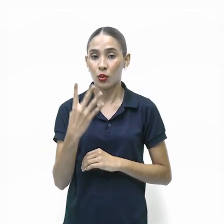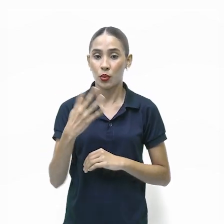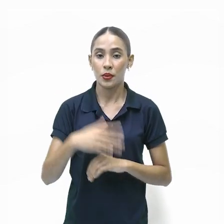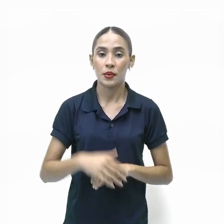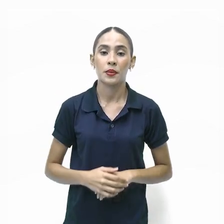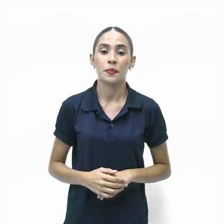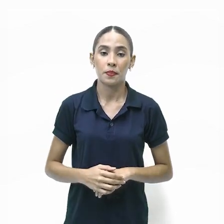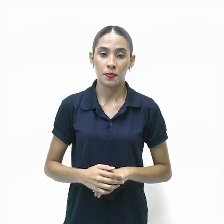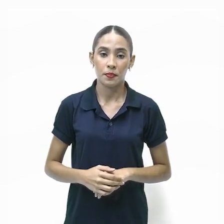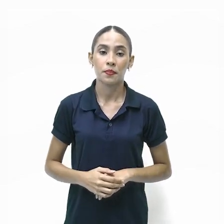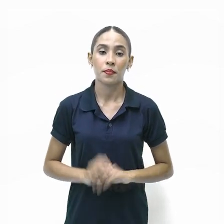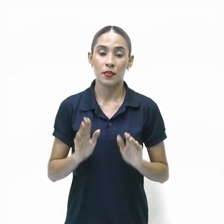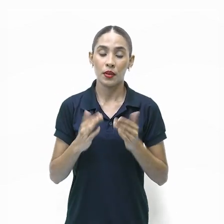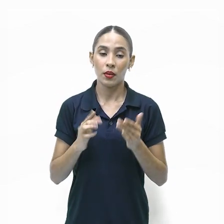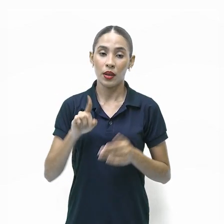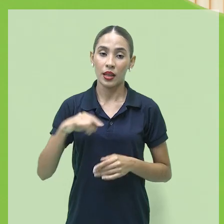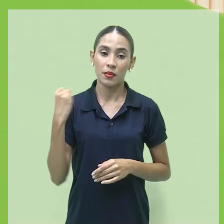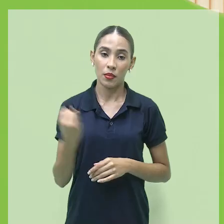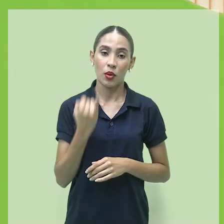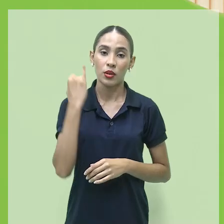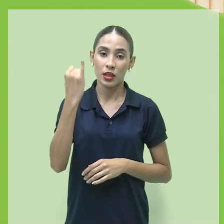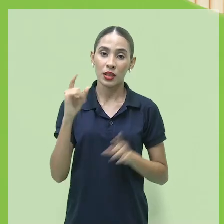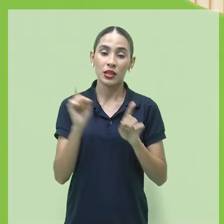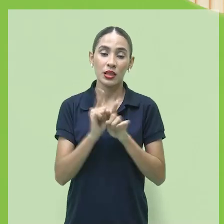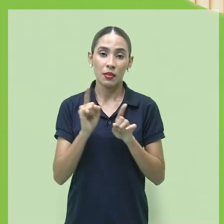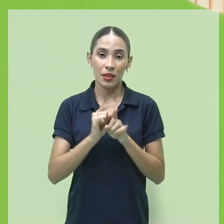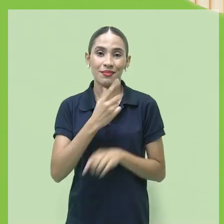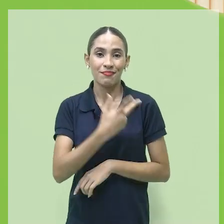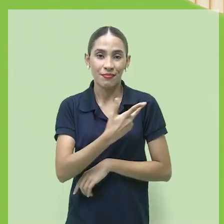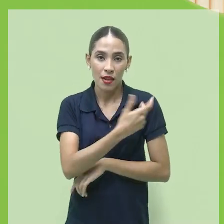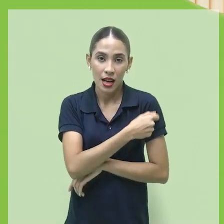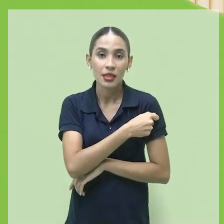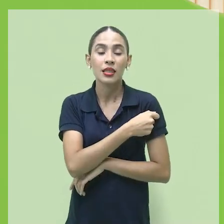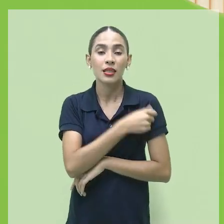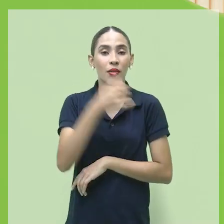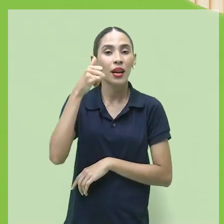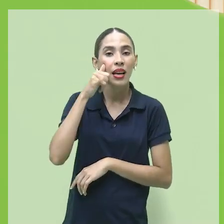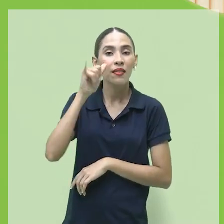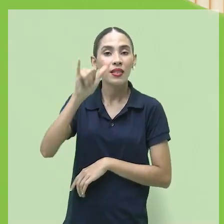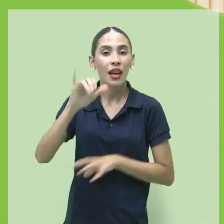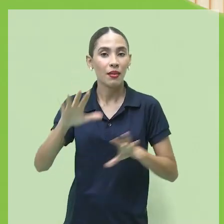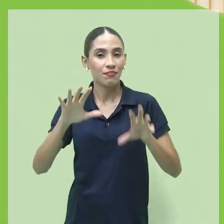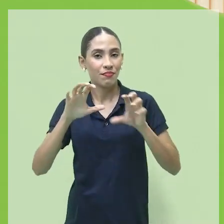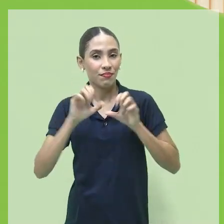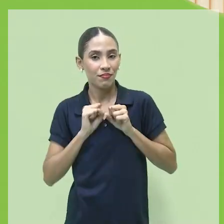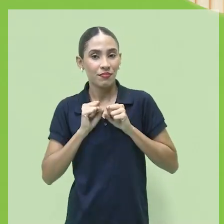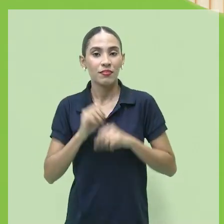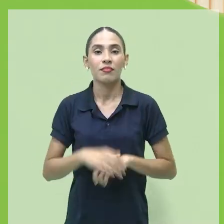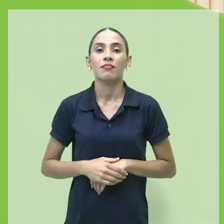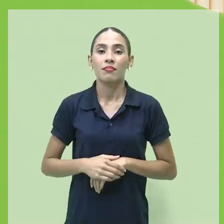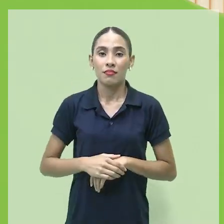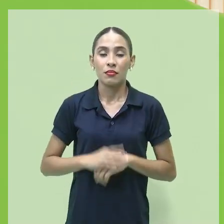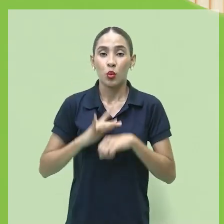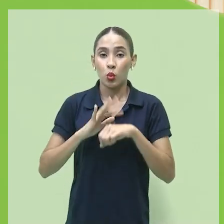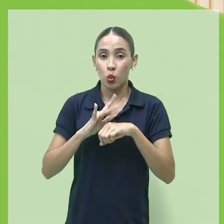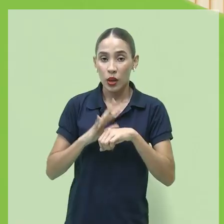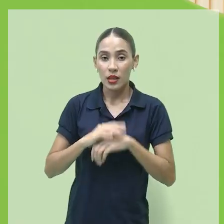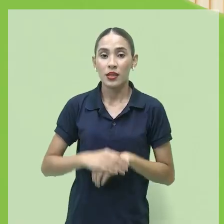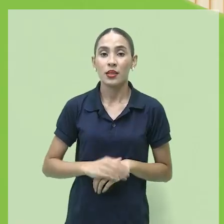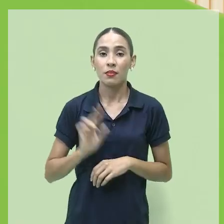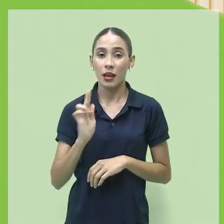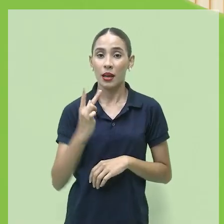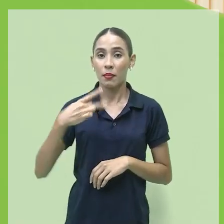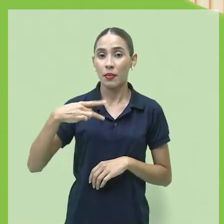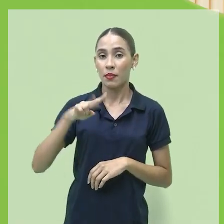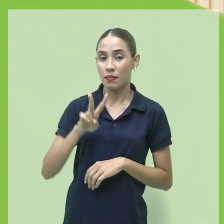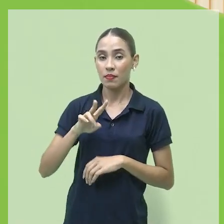14 anos, né? Então, a importância aí da vacinação para evitar ali, né, essa infecção, por exemplo, por